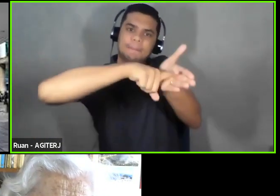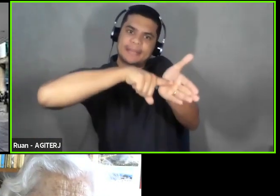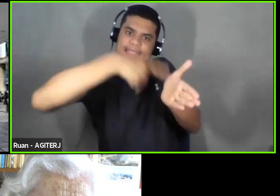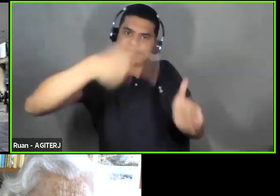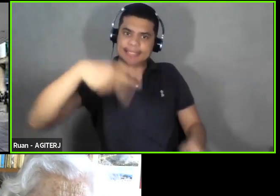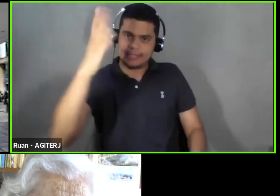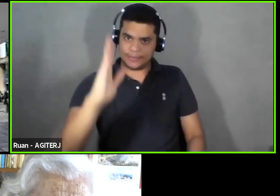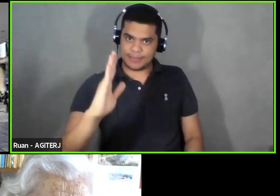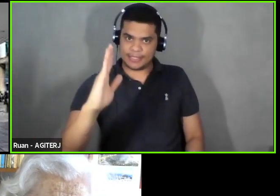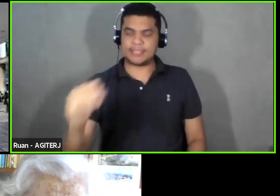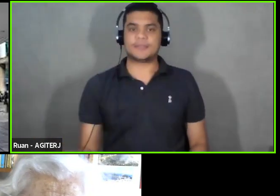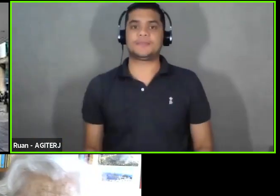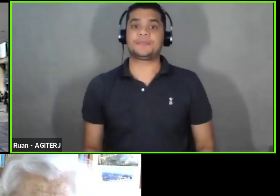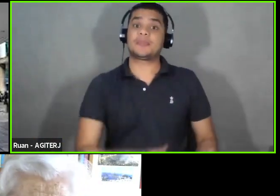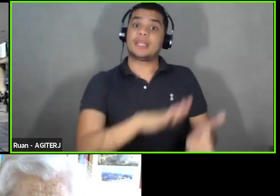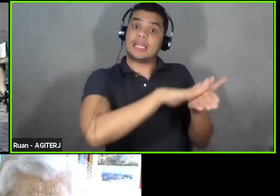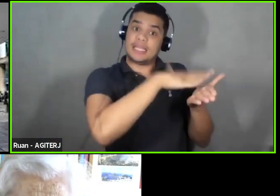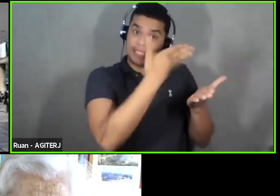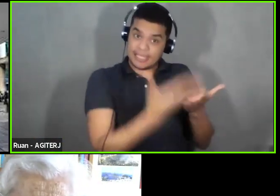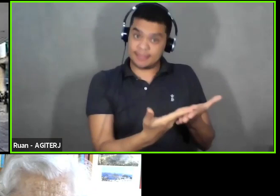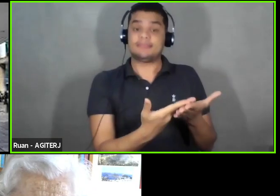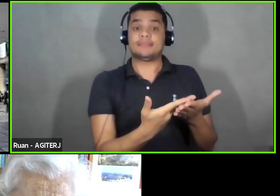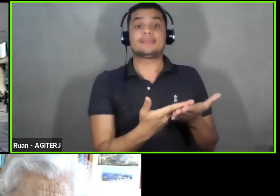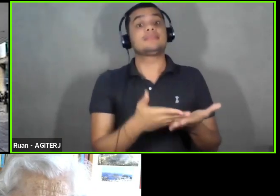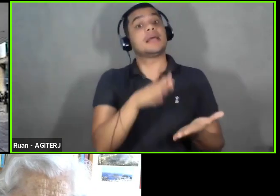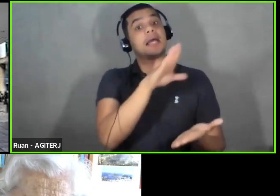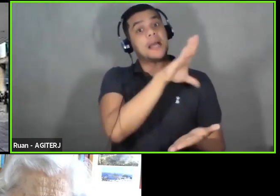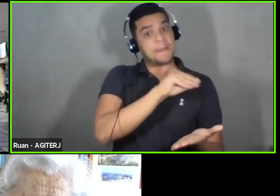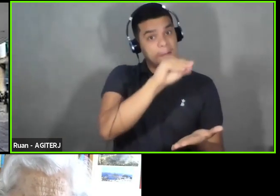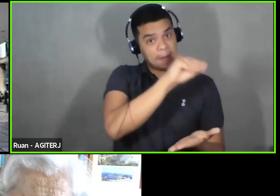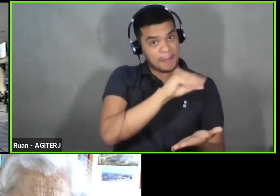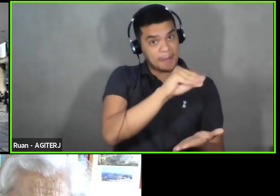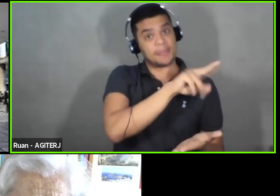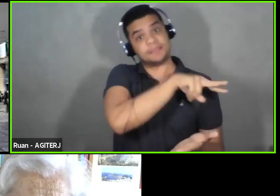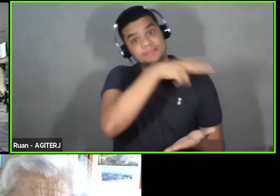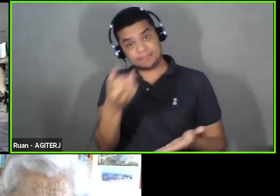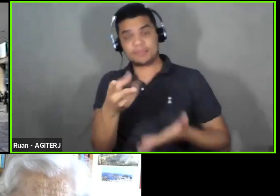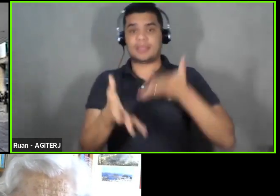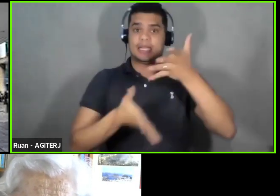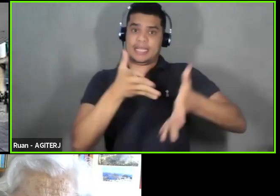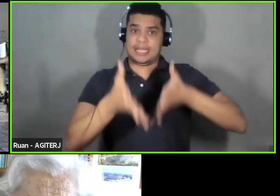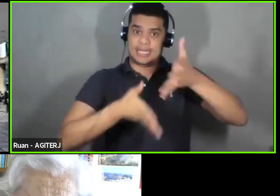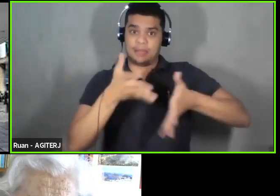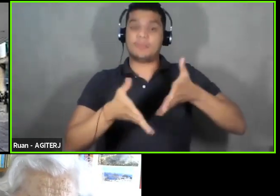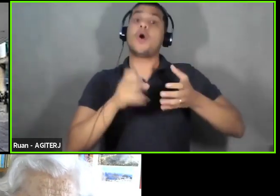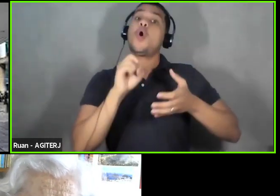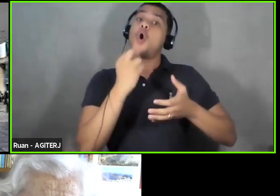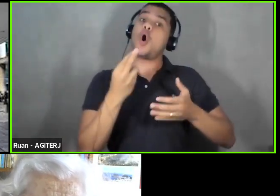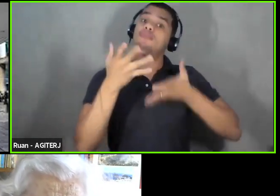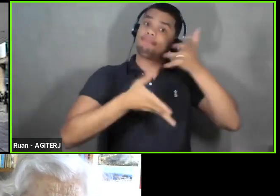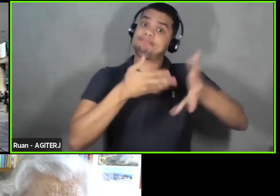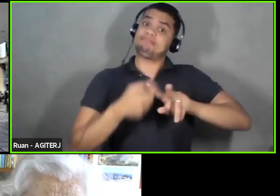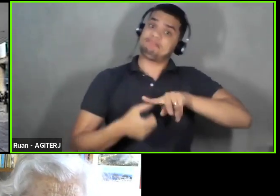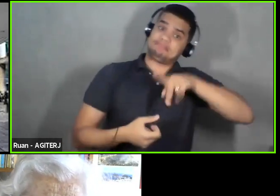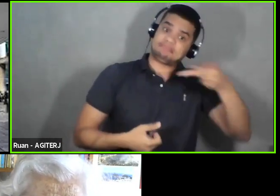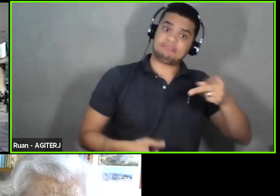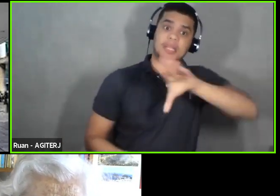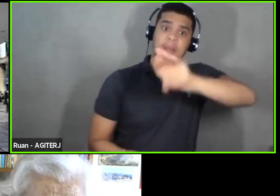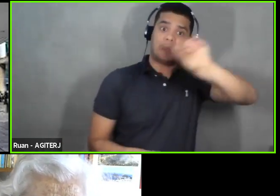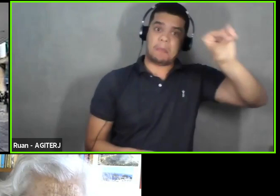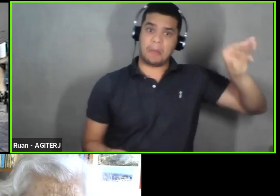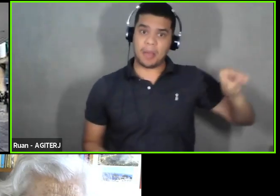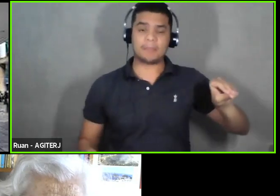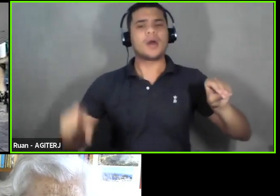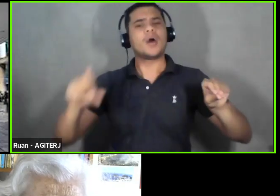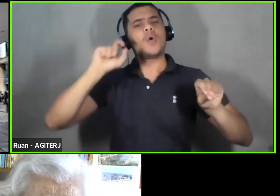A interpretação de e para Libras, impulsionada por políticas públicas urgentes e necessárias, vem sendo objeto de